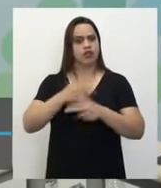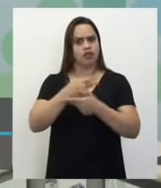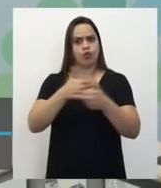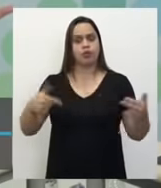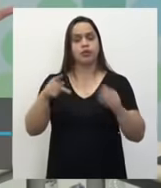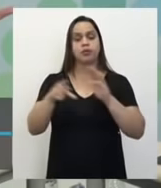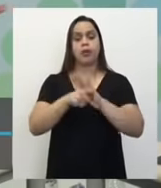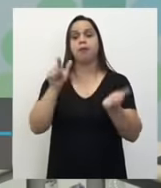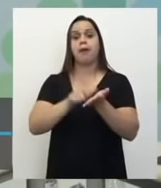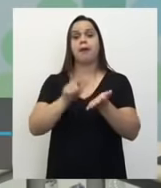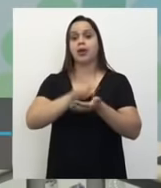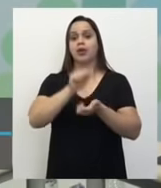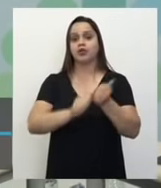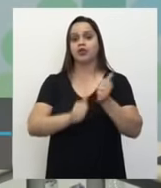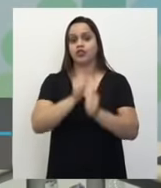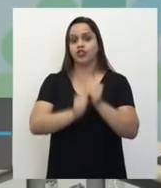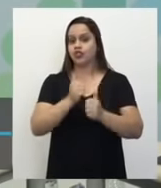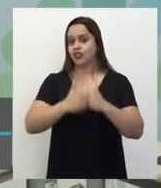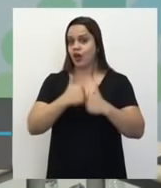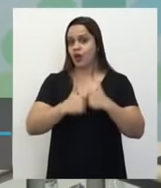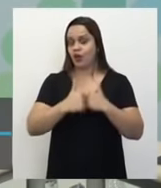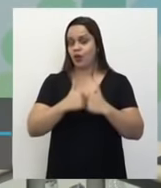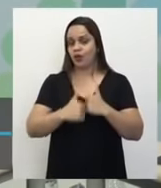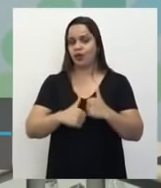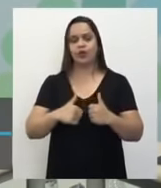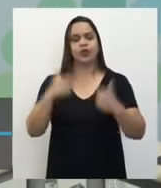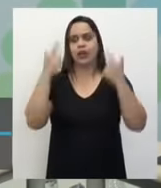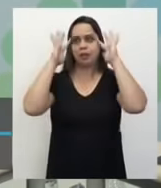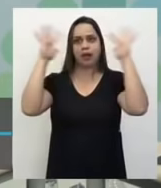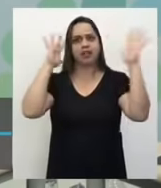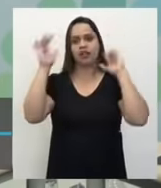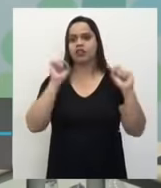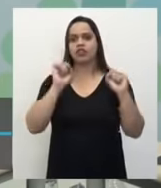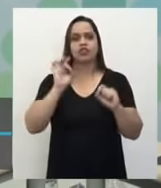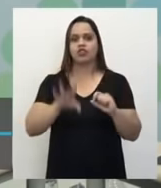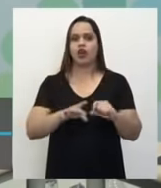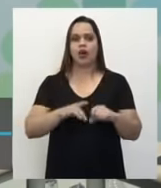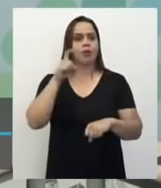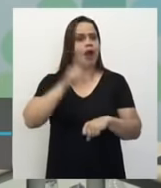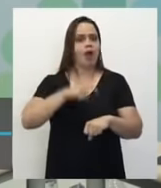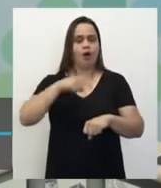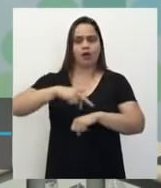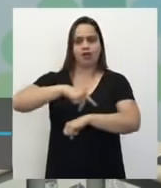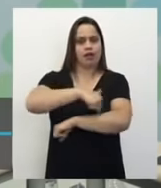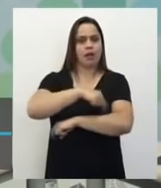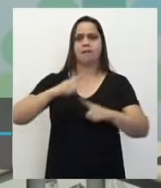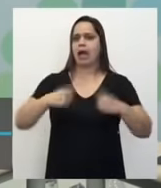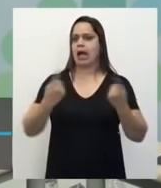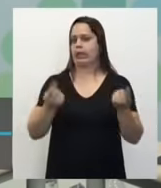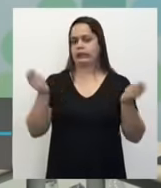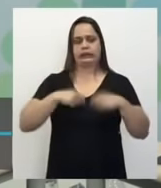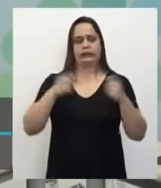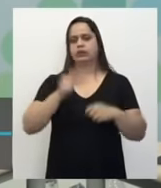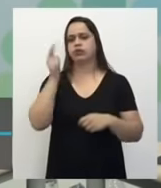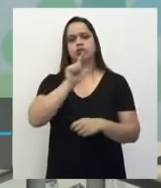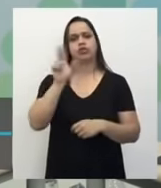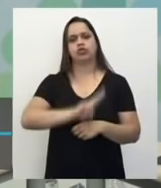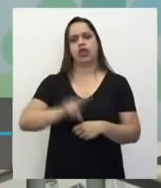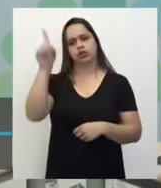É verdade. Ou seja, roupas que eram feitas, boladas, pensadas apenas para a hora do desfile, mas jamais seriam utilizáveis no dia a